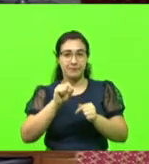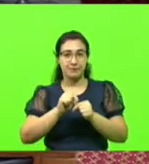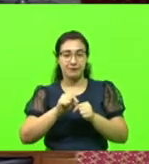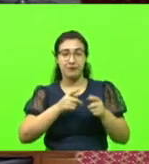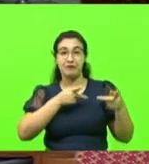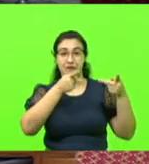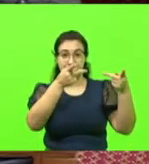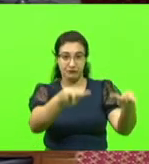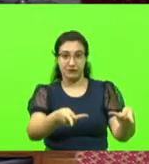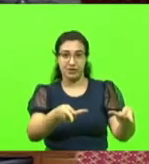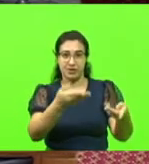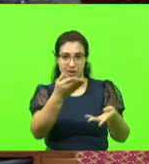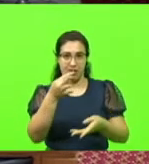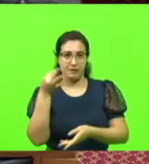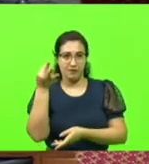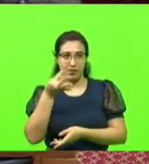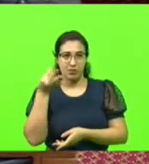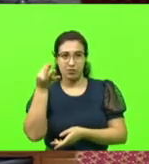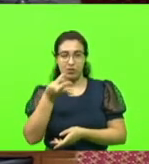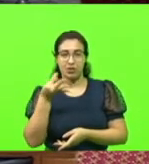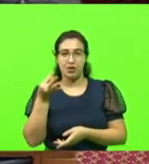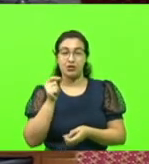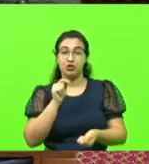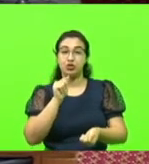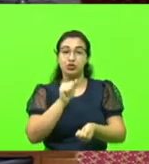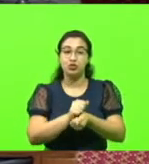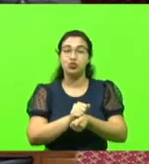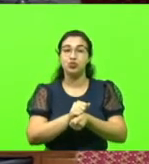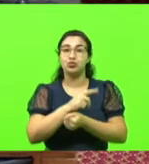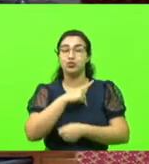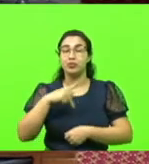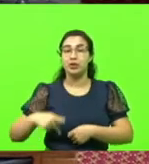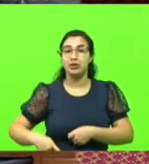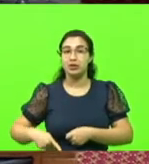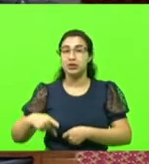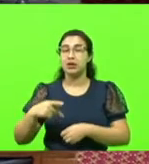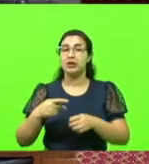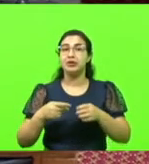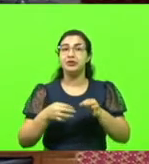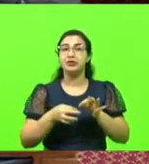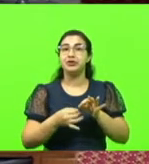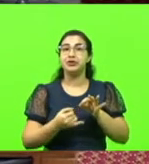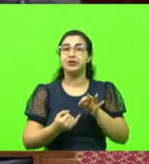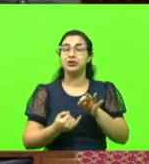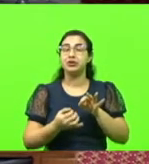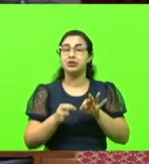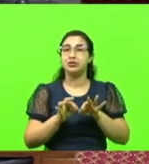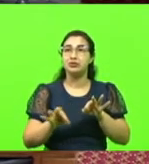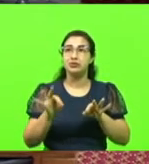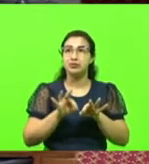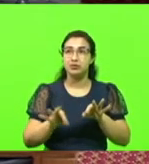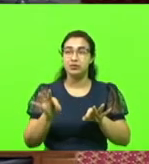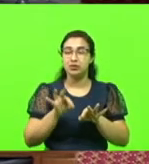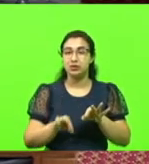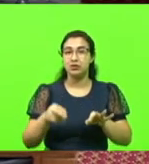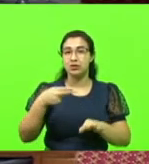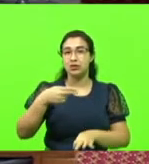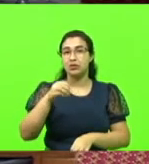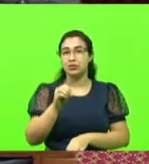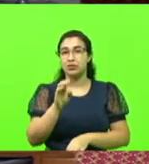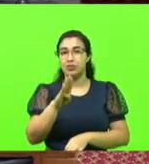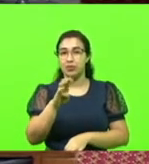visita à universidade, acompanhado pelo presidente da Fundação, Dr. Neuberto Geraldo